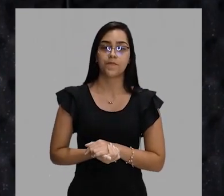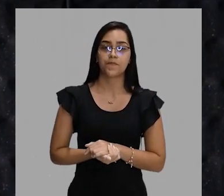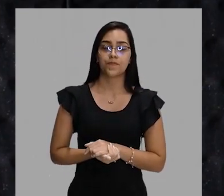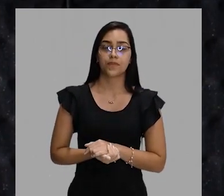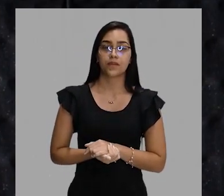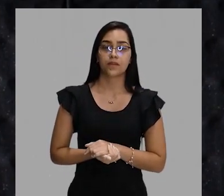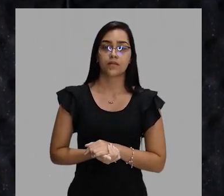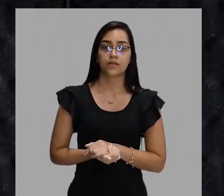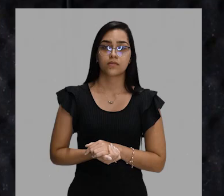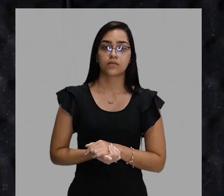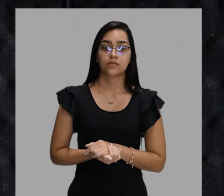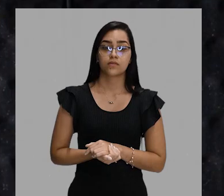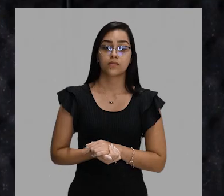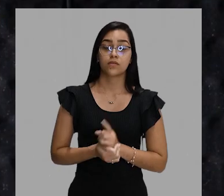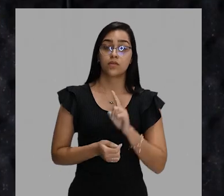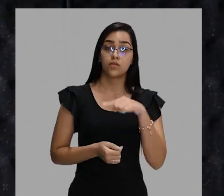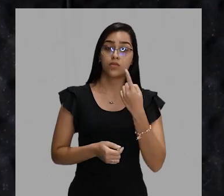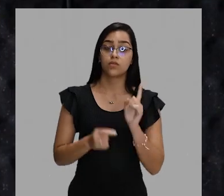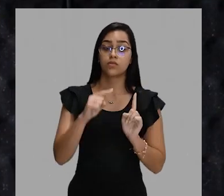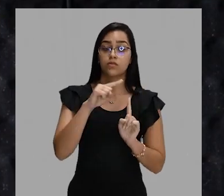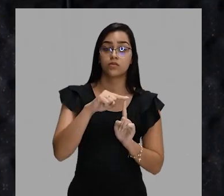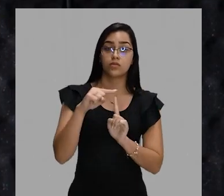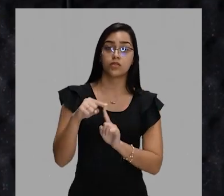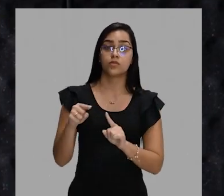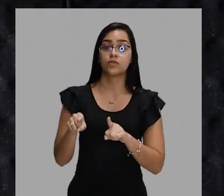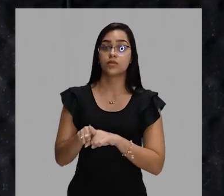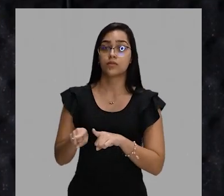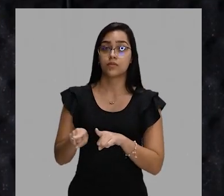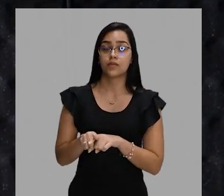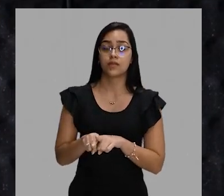tá? Outro tipo de